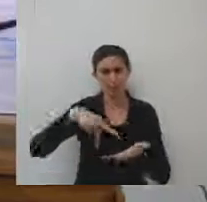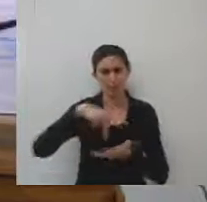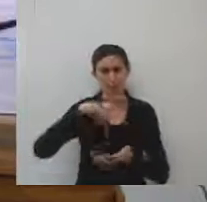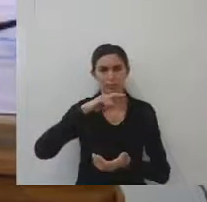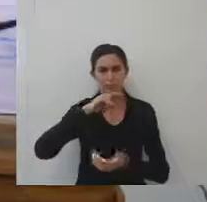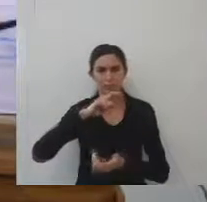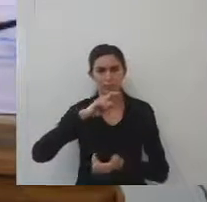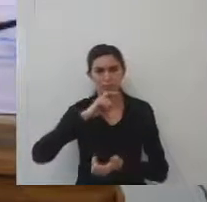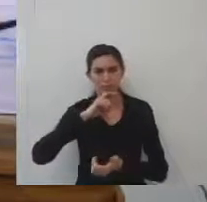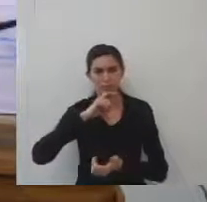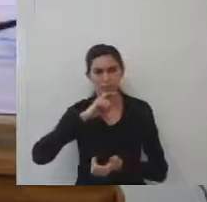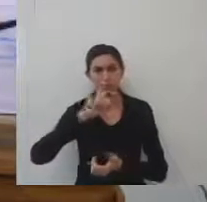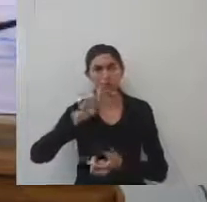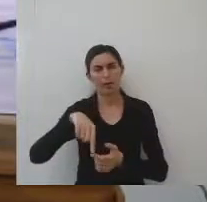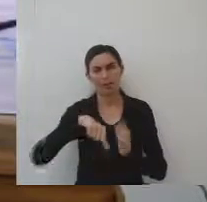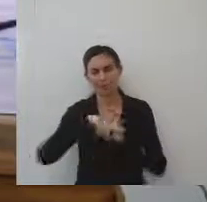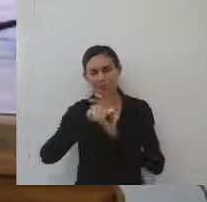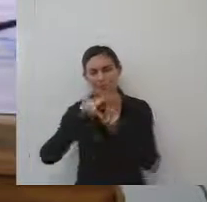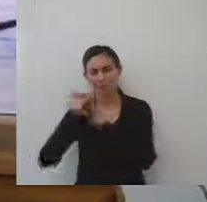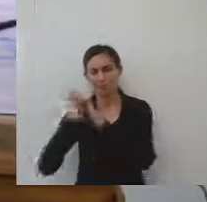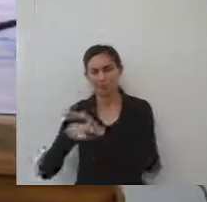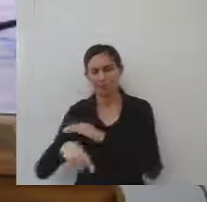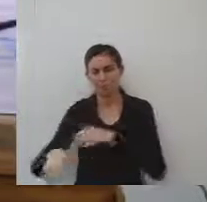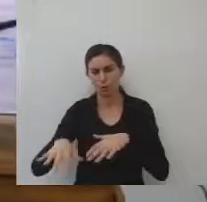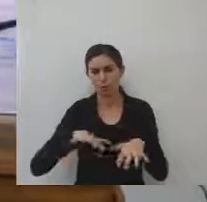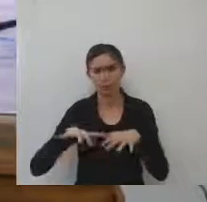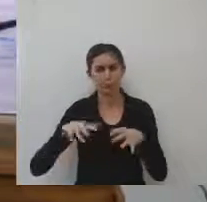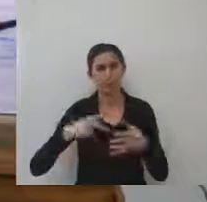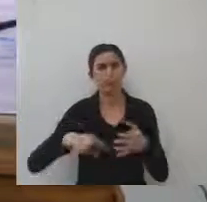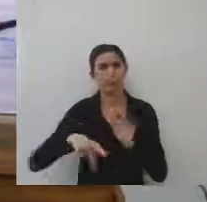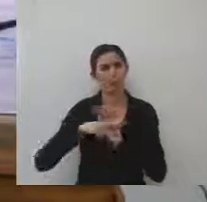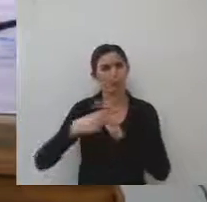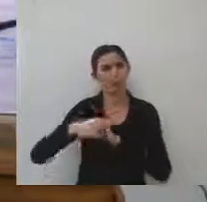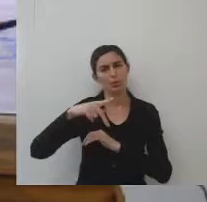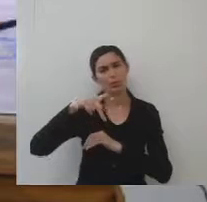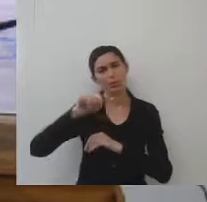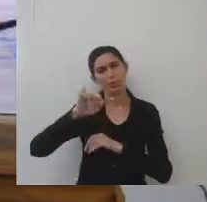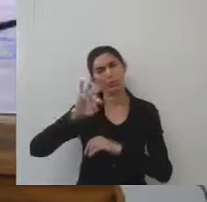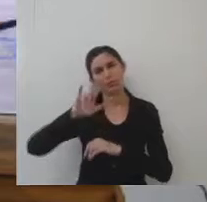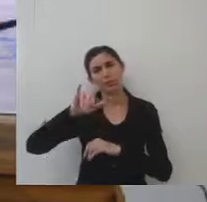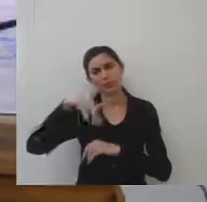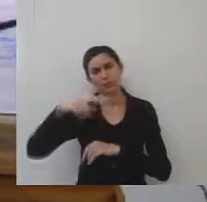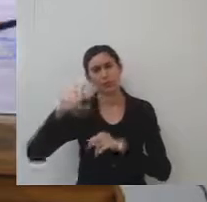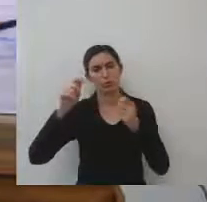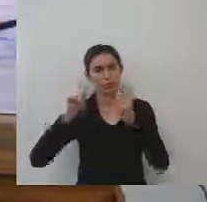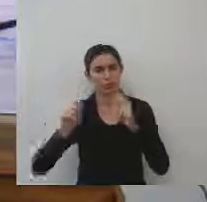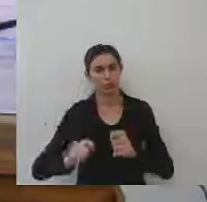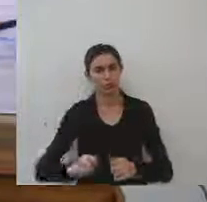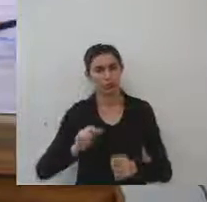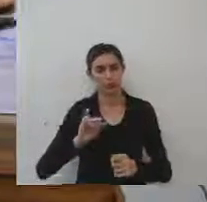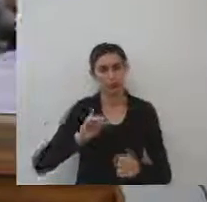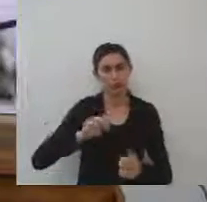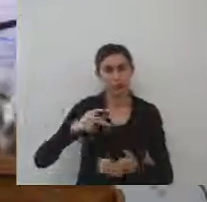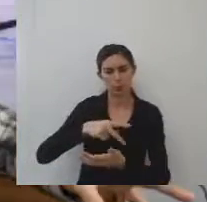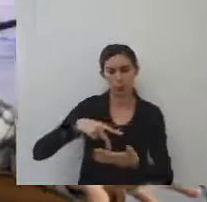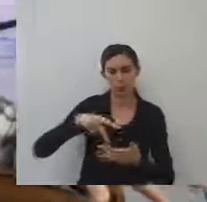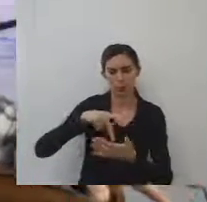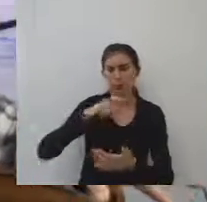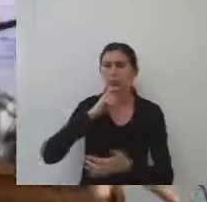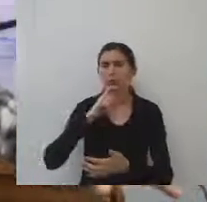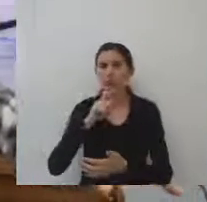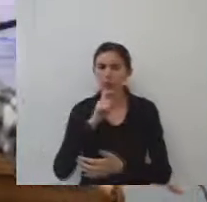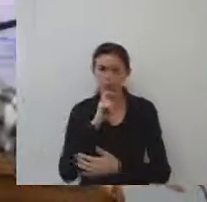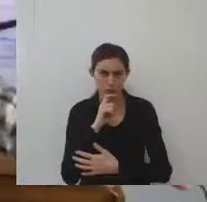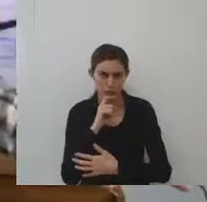gelo, vai ser analisado a execução dos movimentos da patinação artística. Se eu tenho dança no